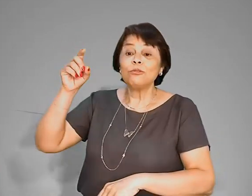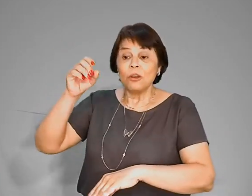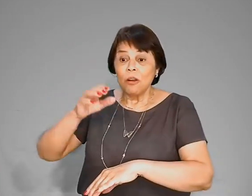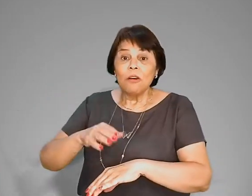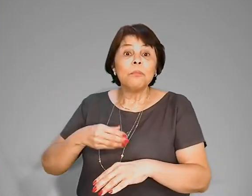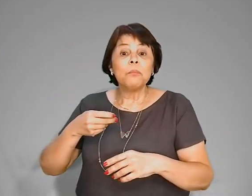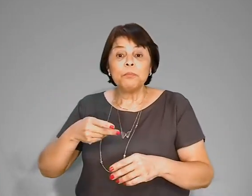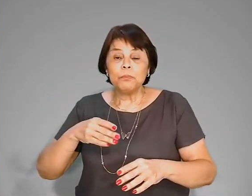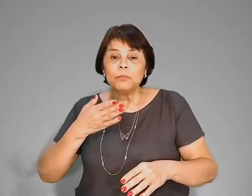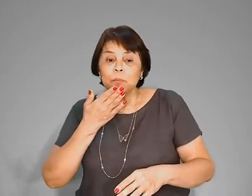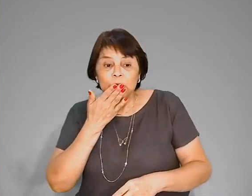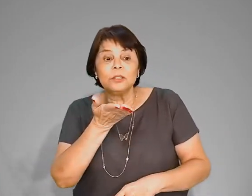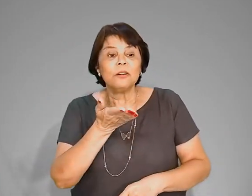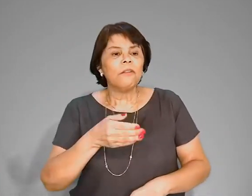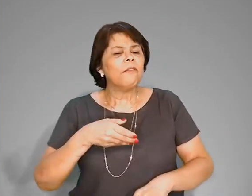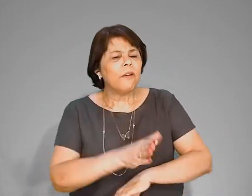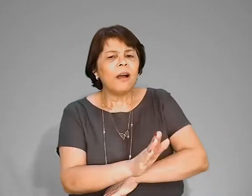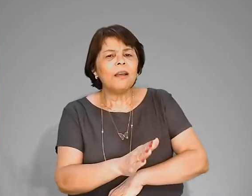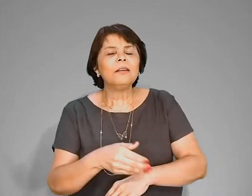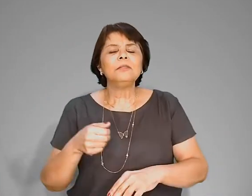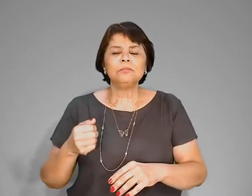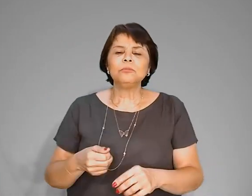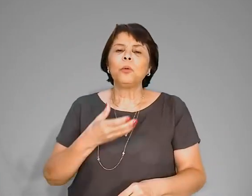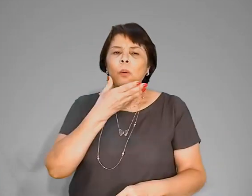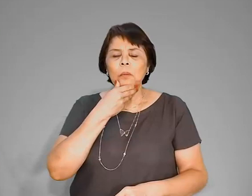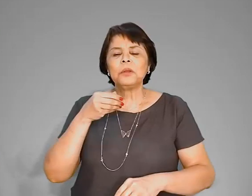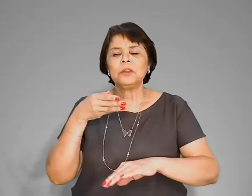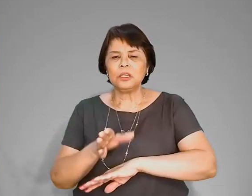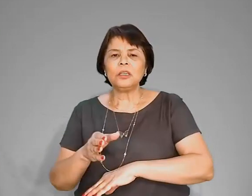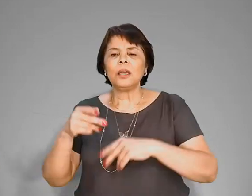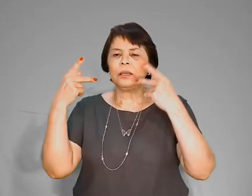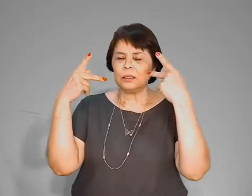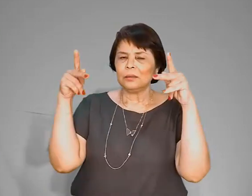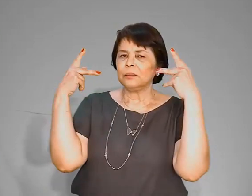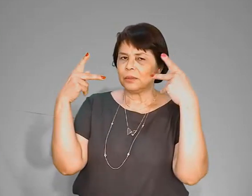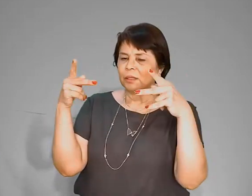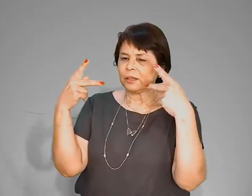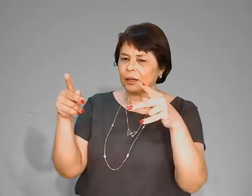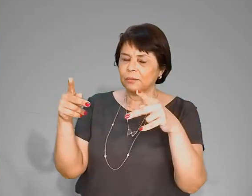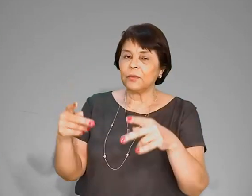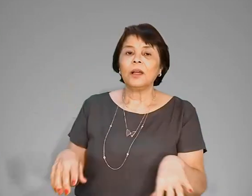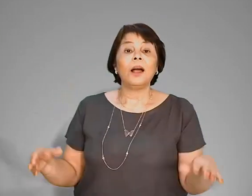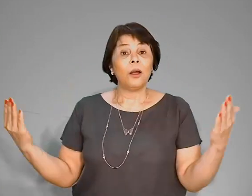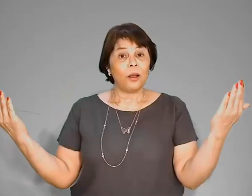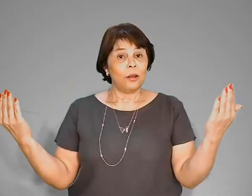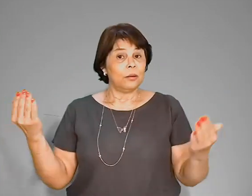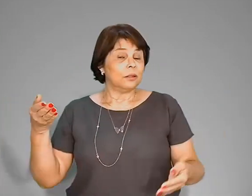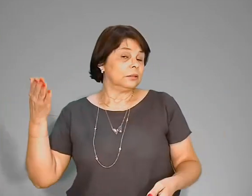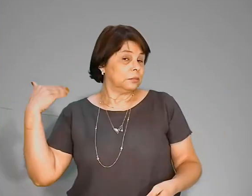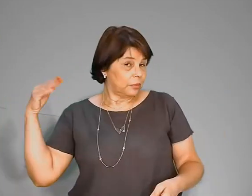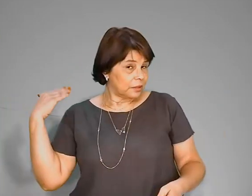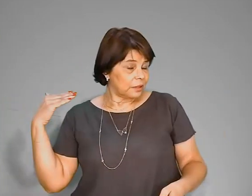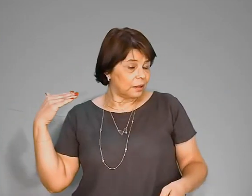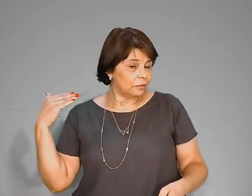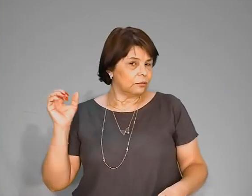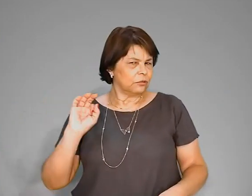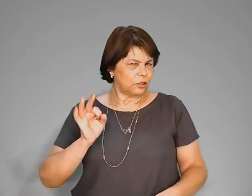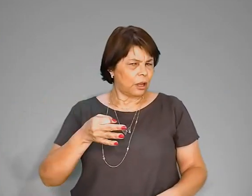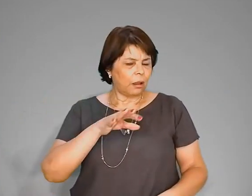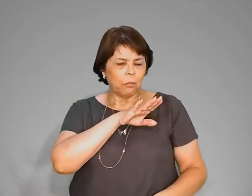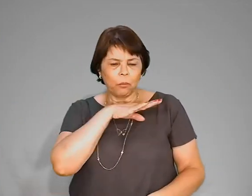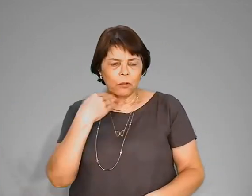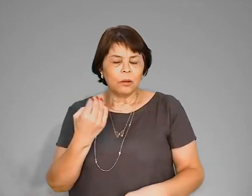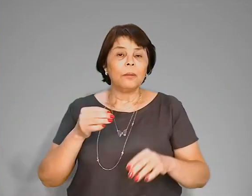qualquer lugar. Bom, dei o exemplo de um apóstolo passado. Vou dar um exemplo de um